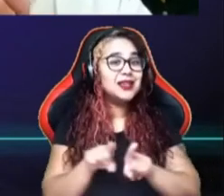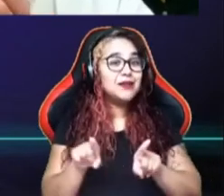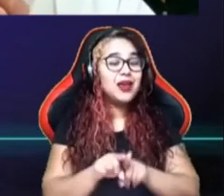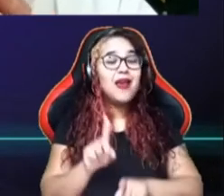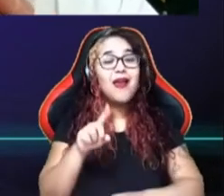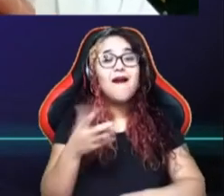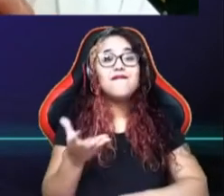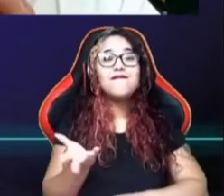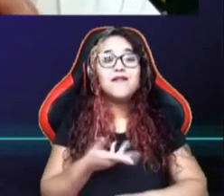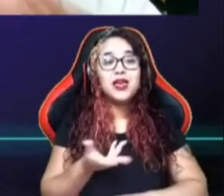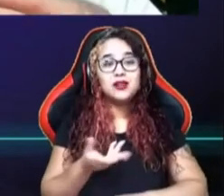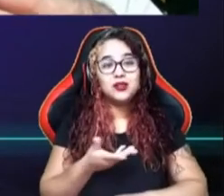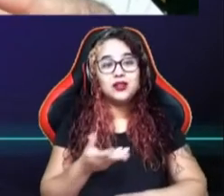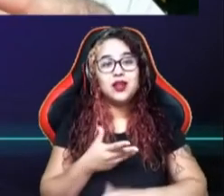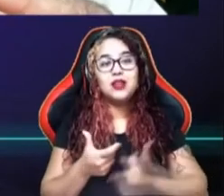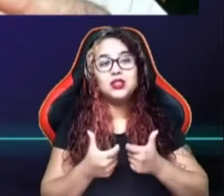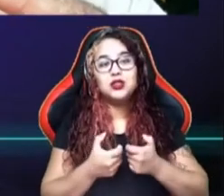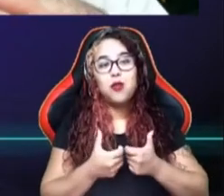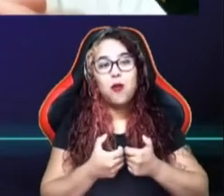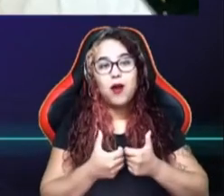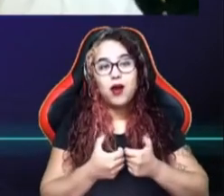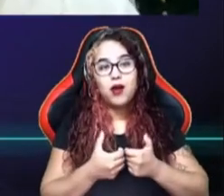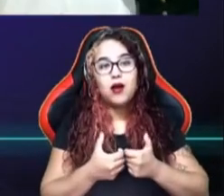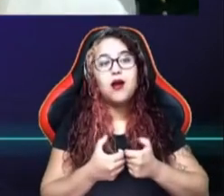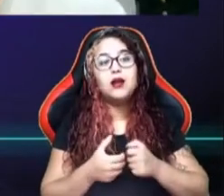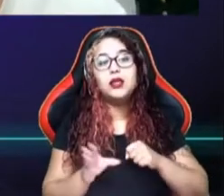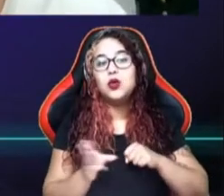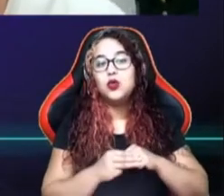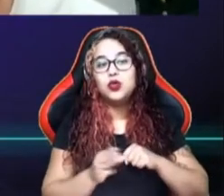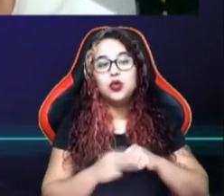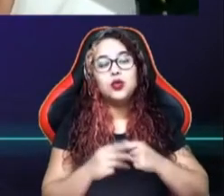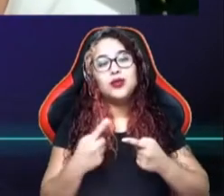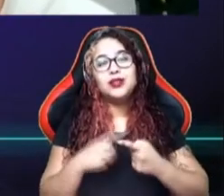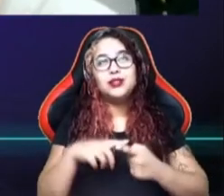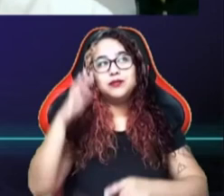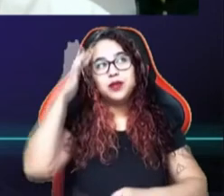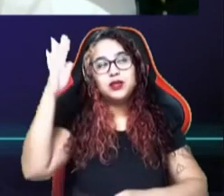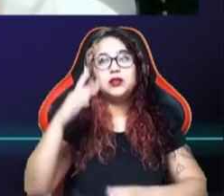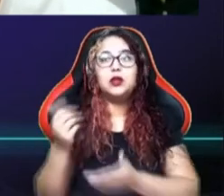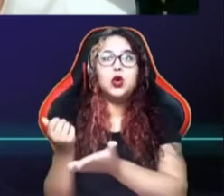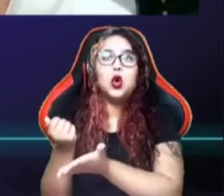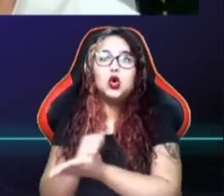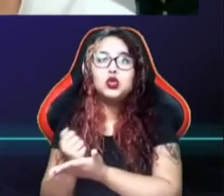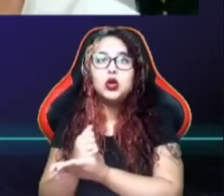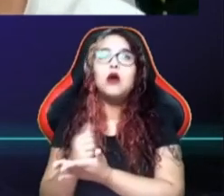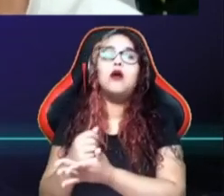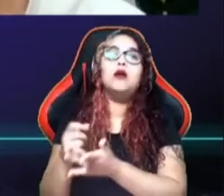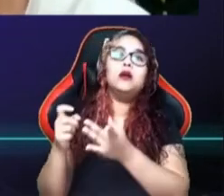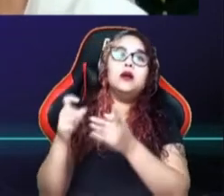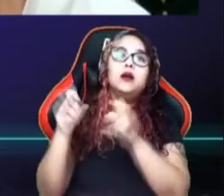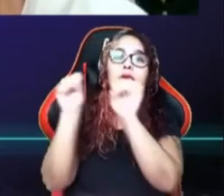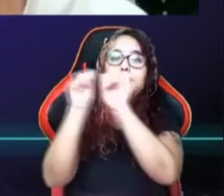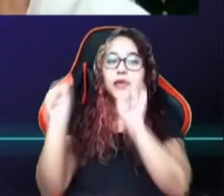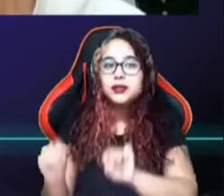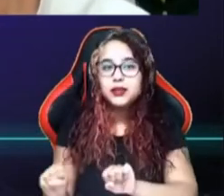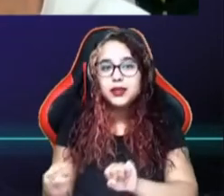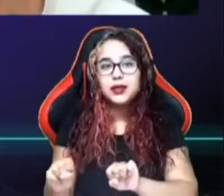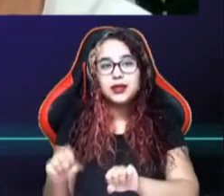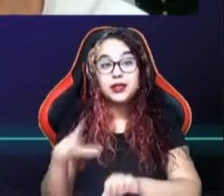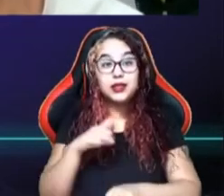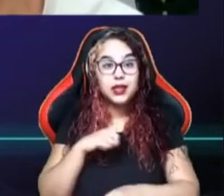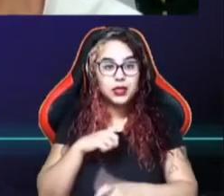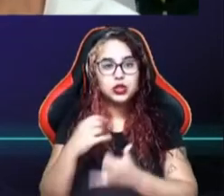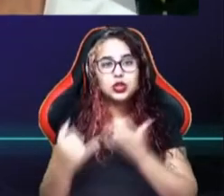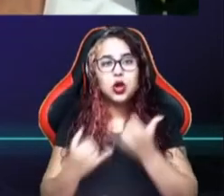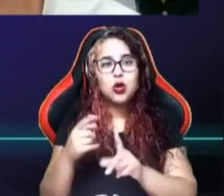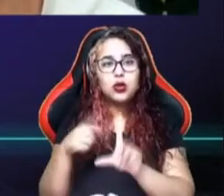Porque quando a gente pensa em console, em PC, as alterações nos jogos, elas não são tão